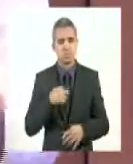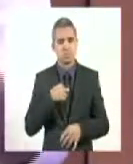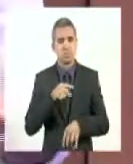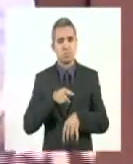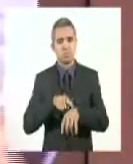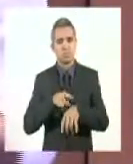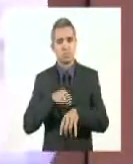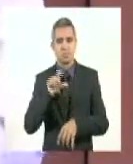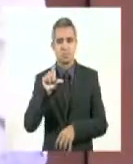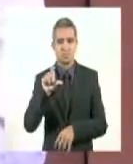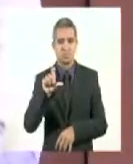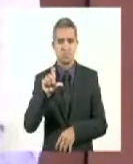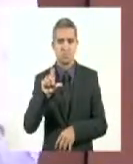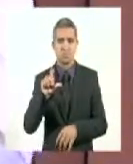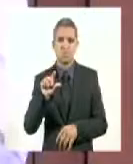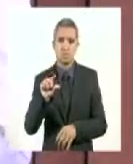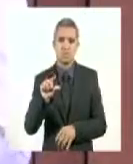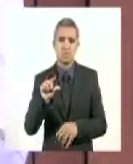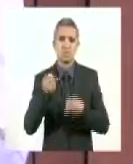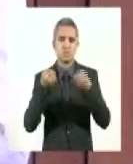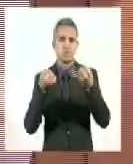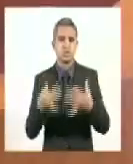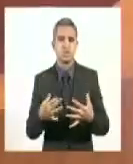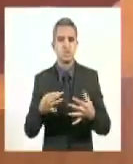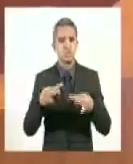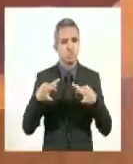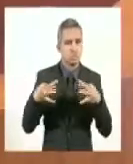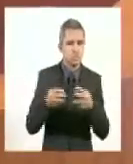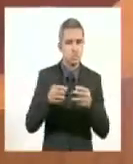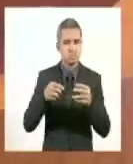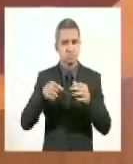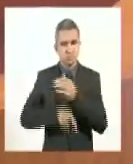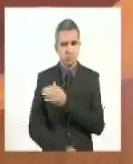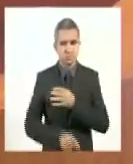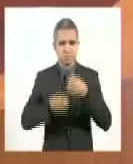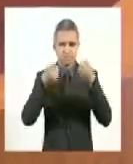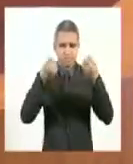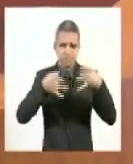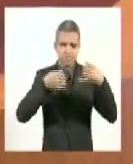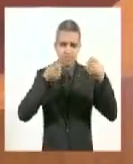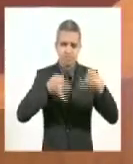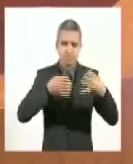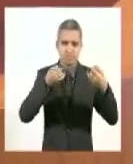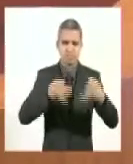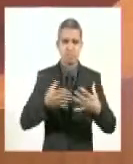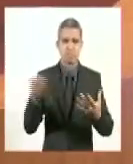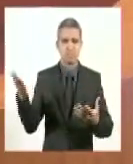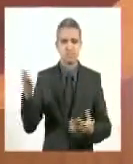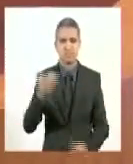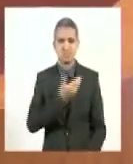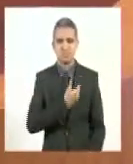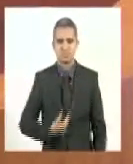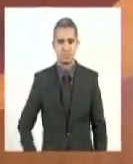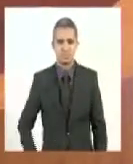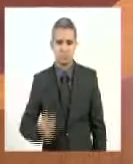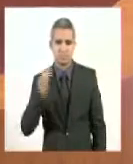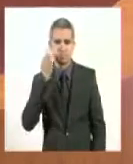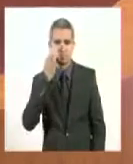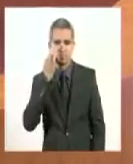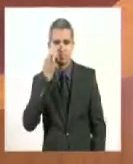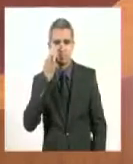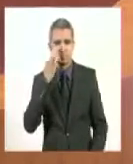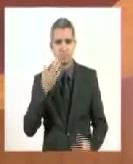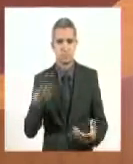eu falar tudo aquilo que precisa ser dito da administração do governador Flávio Dino. Então, eu não